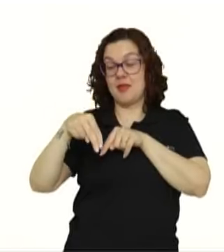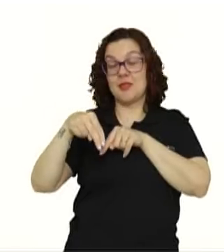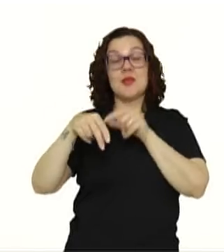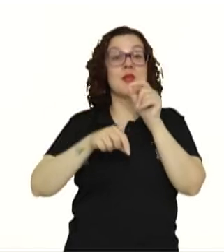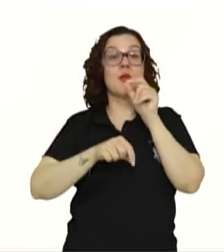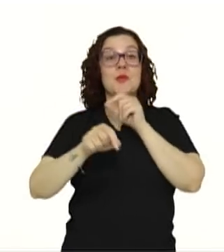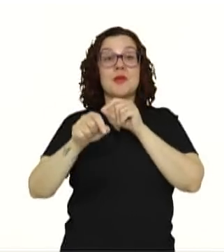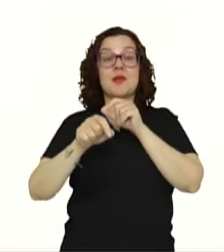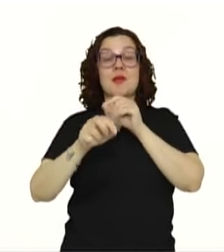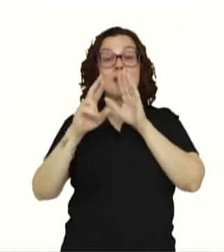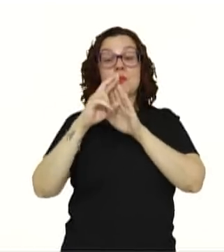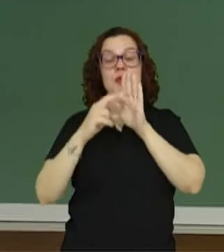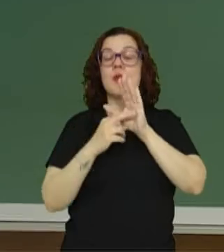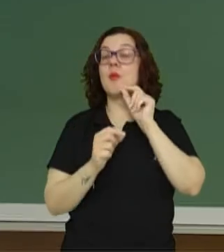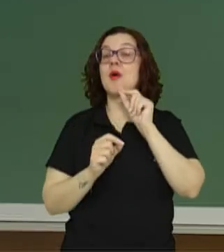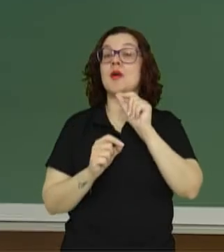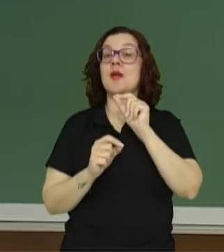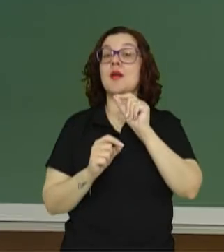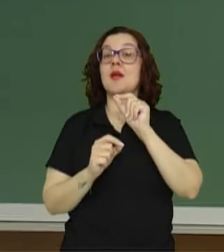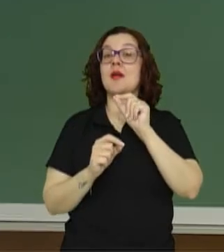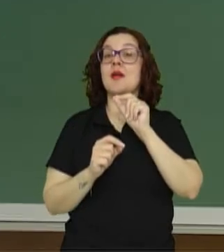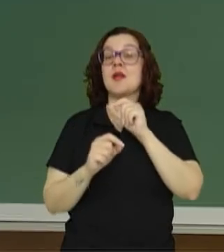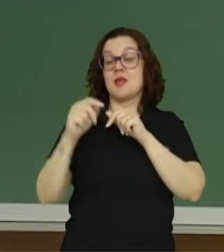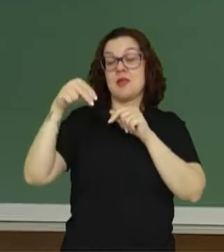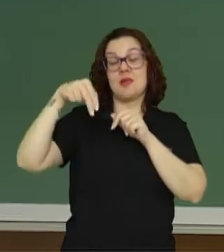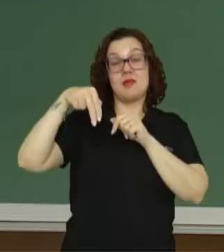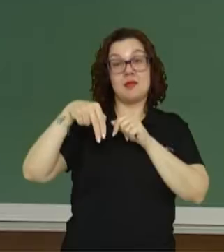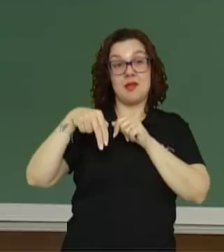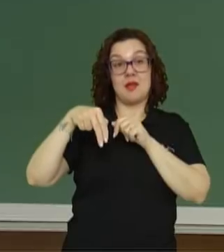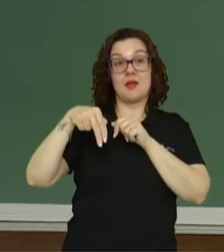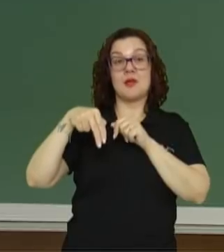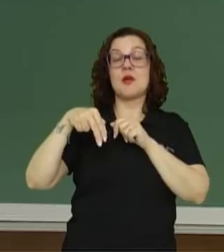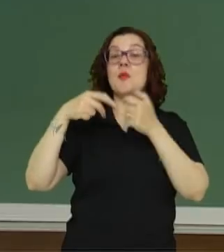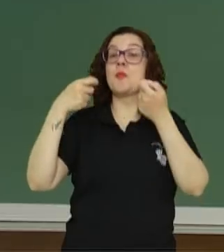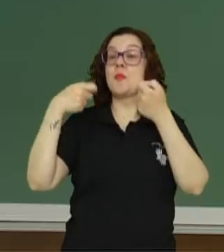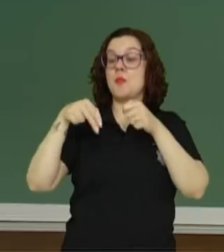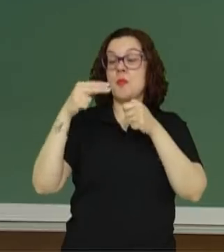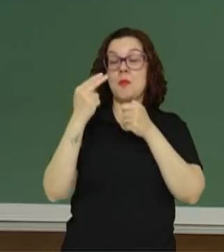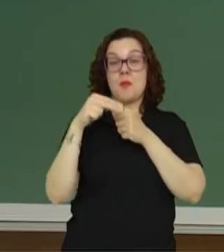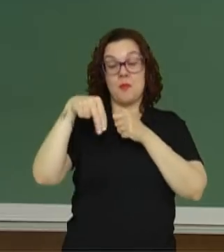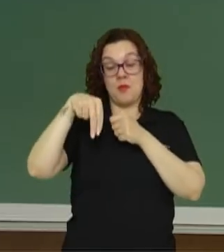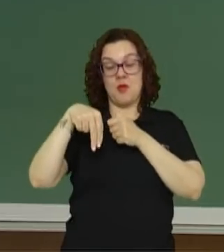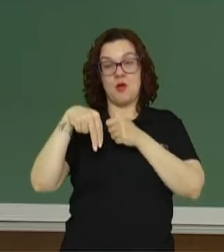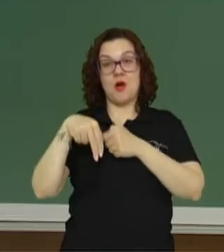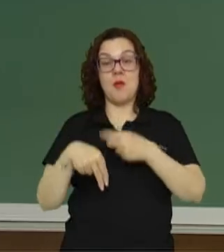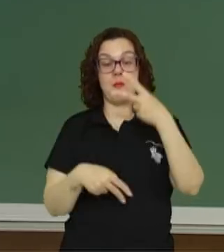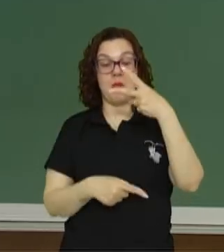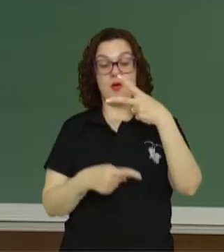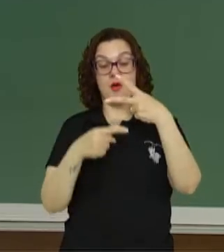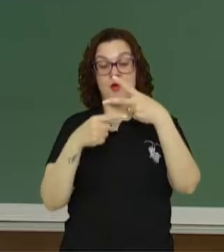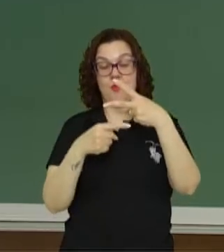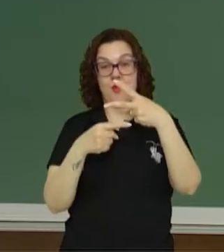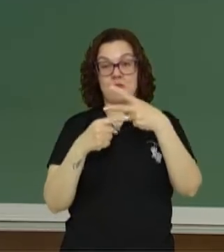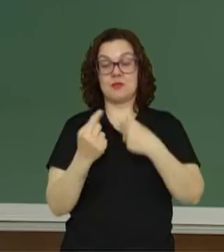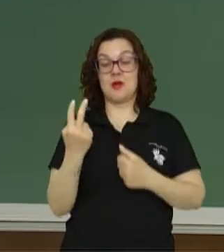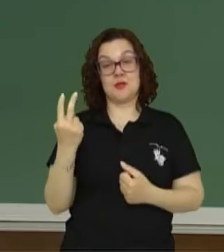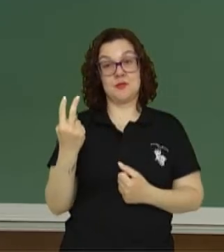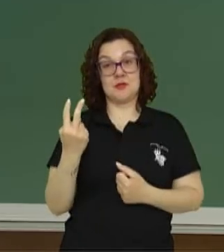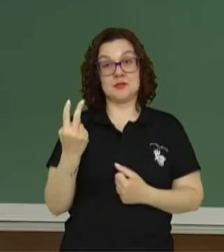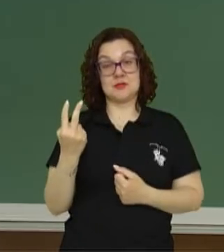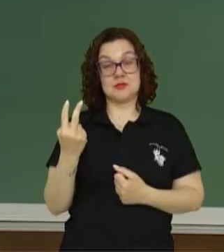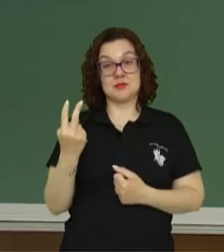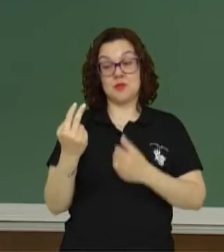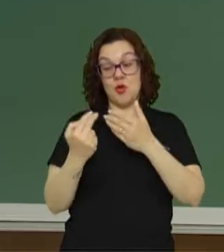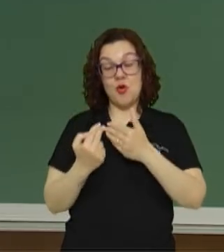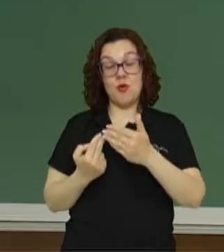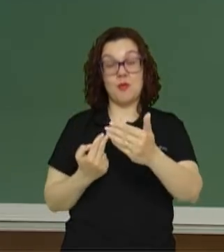deu uma condicionante diferente. Agora ele falou para mim que eu preciso que o meu N seja maior ou igual a